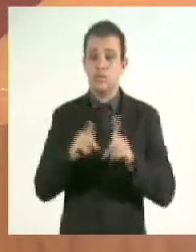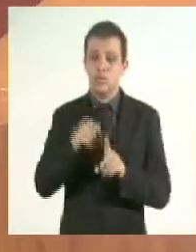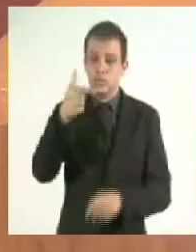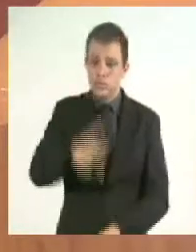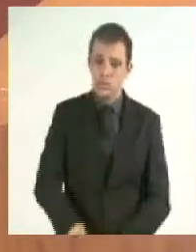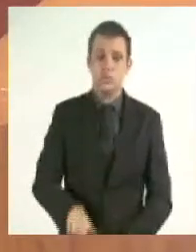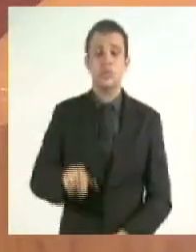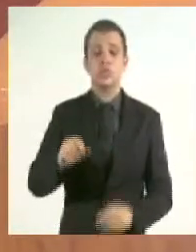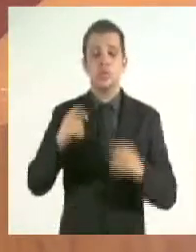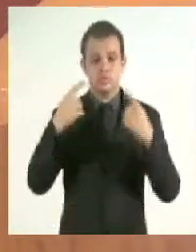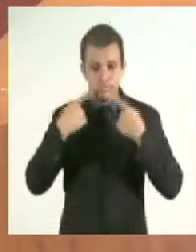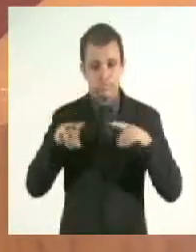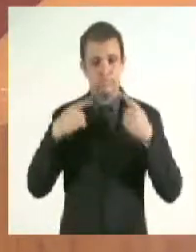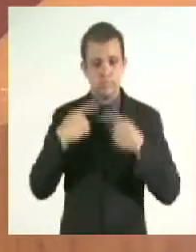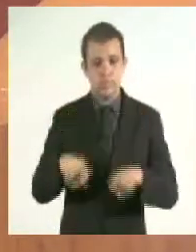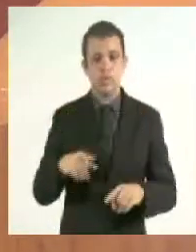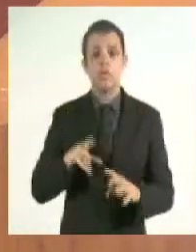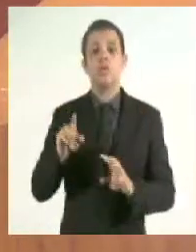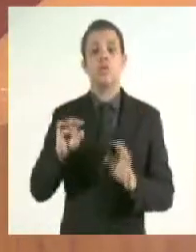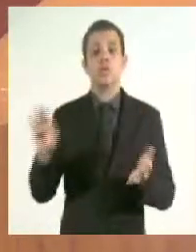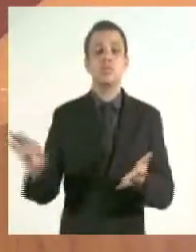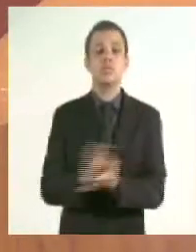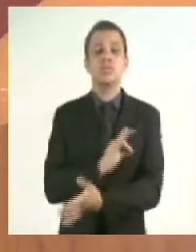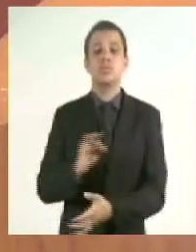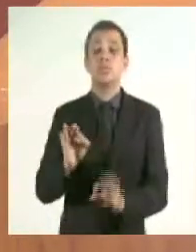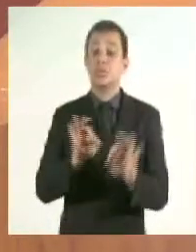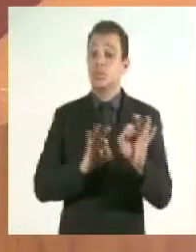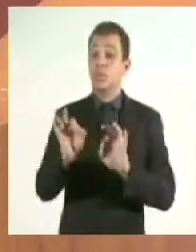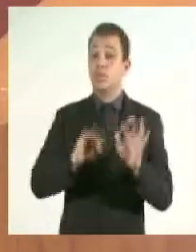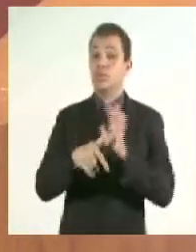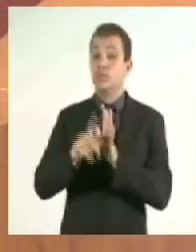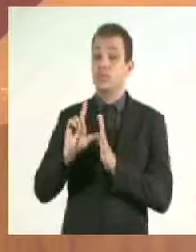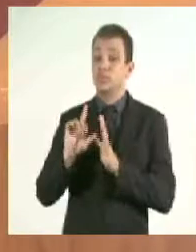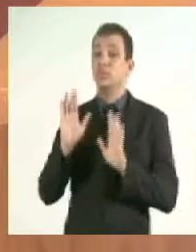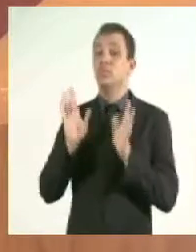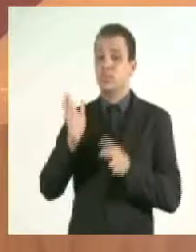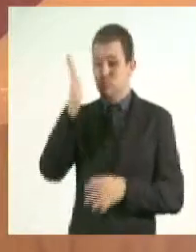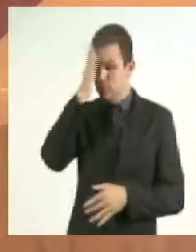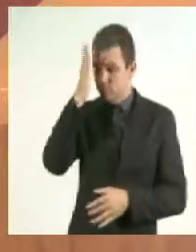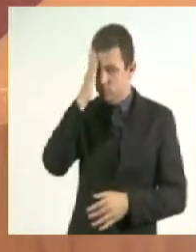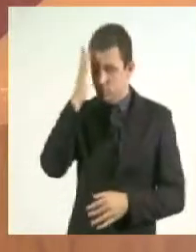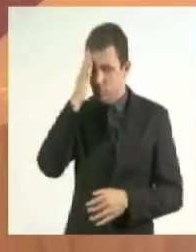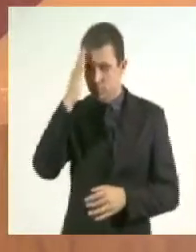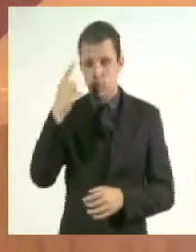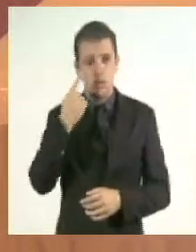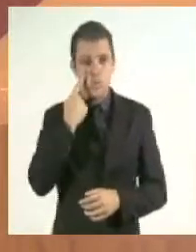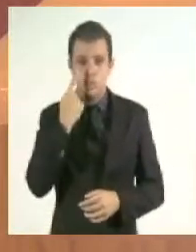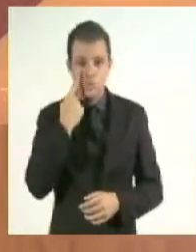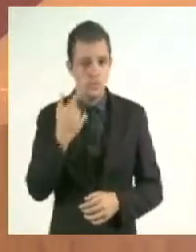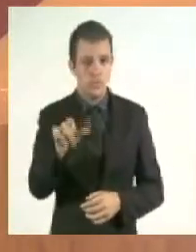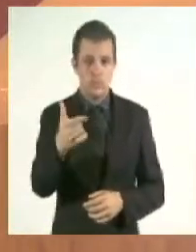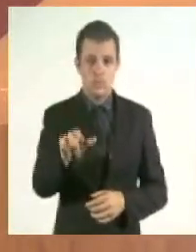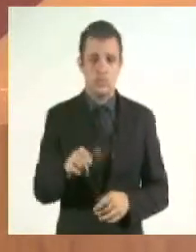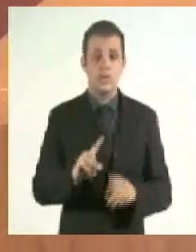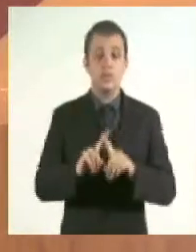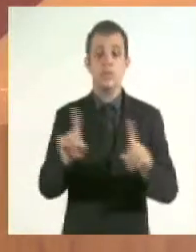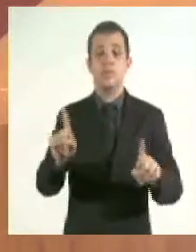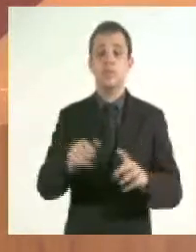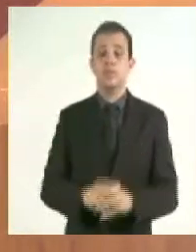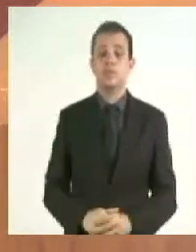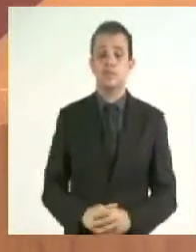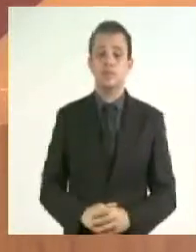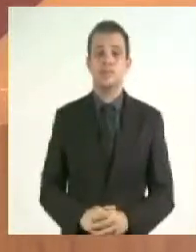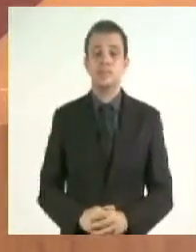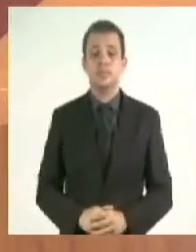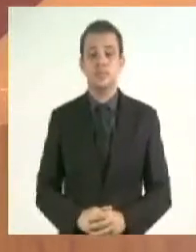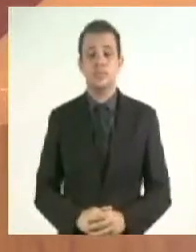contrato. É um contrato que foi montado. Isso não tem dúvida nenhuma. Agora, o argumento do governo, além de atacar, porque em primeiro lugar